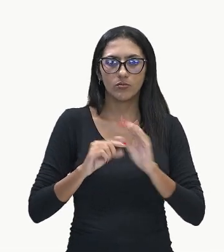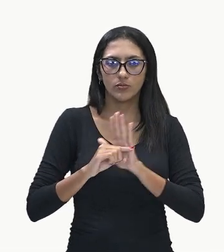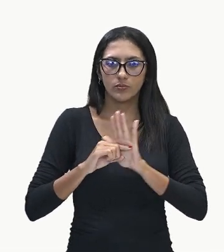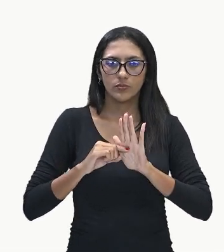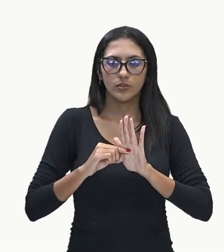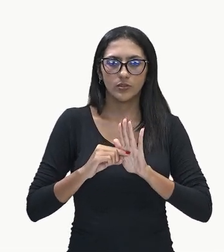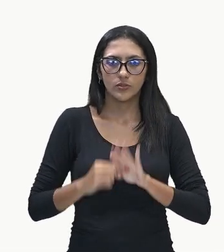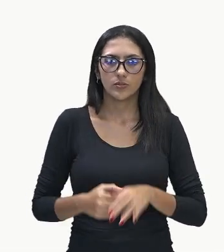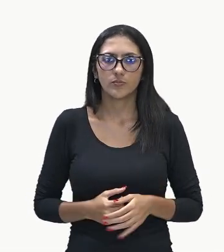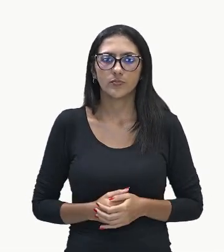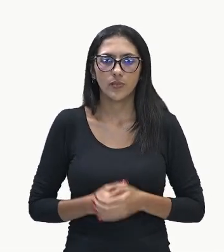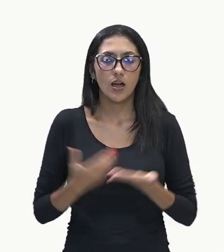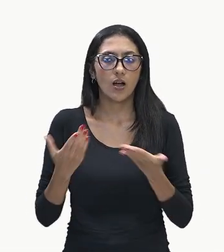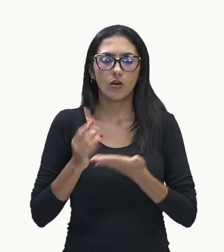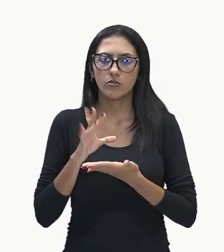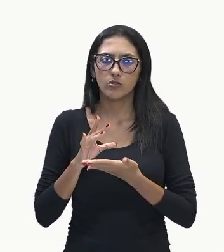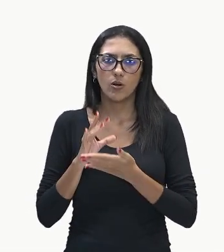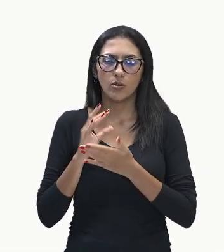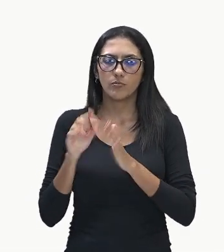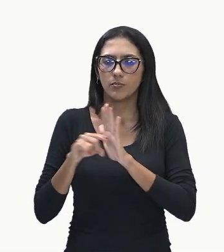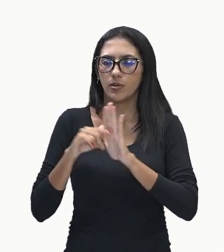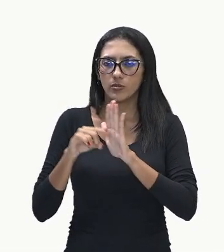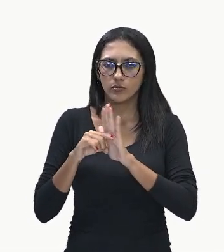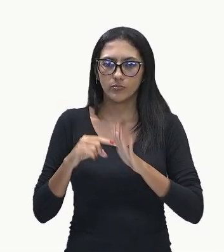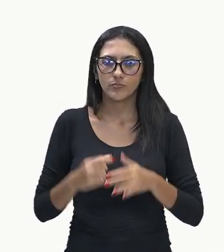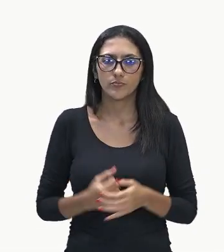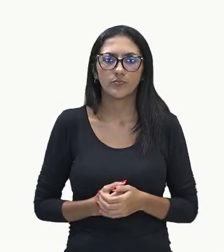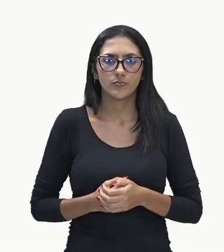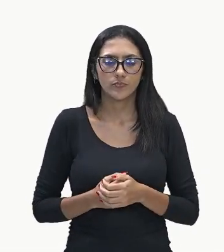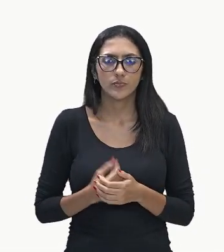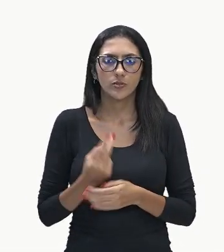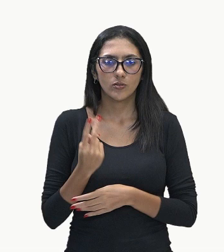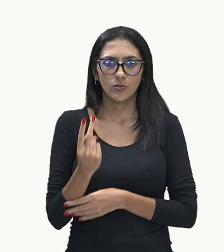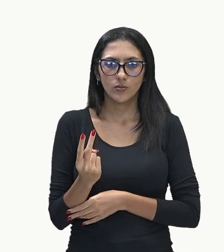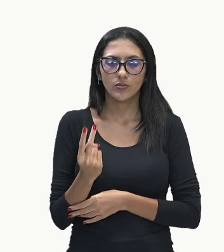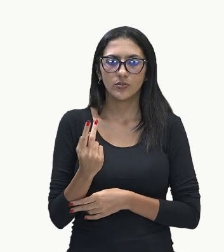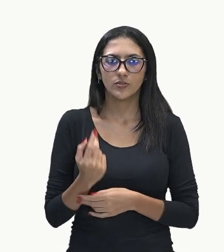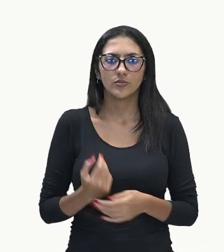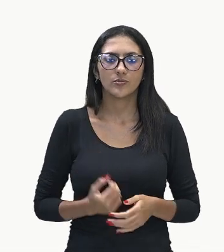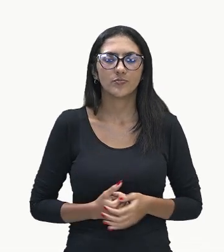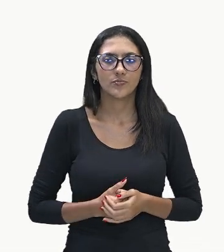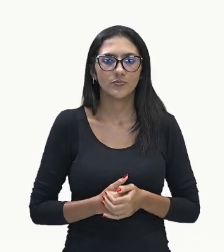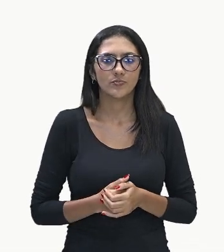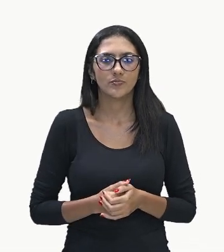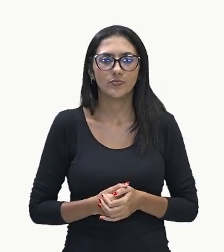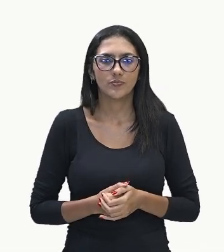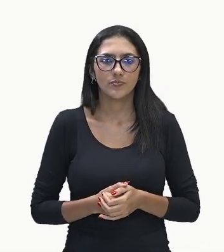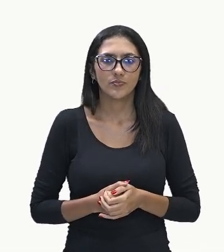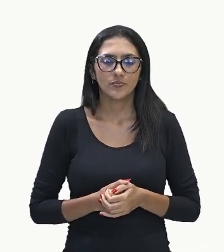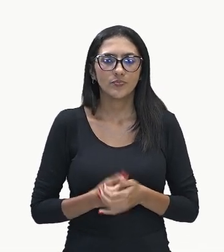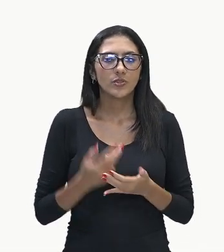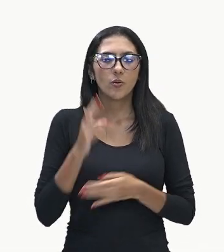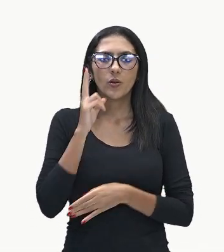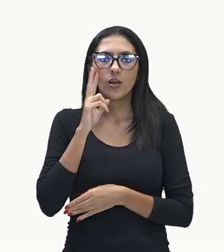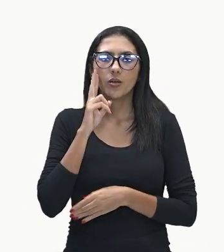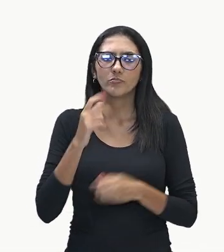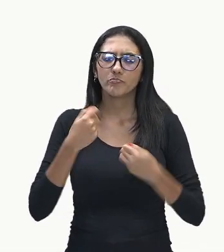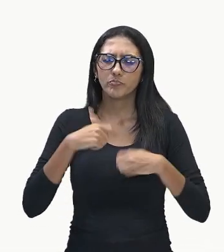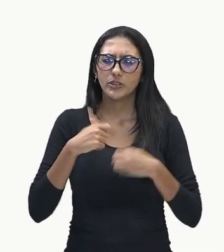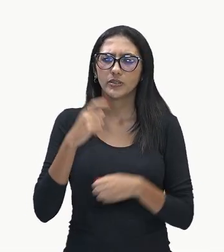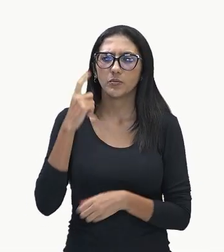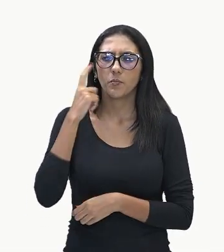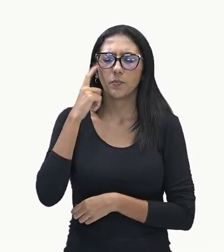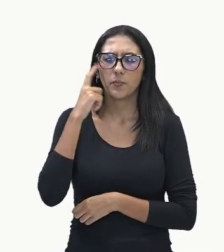agora vai fazer subtração. 3 menos 1, 2. Ficou difícil? Então, lembre o seguinte, pense o